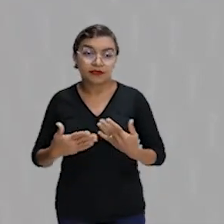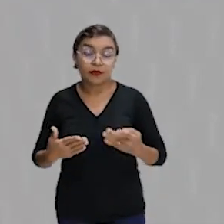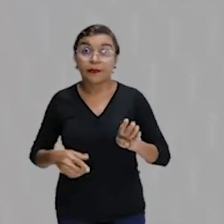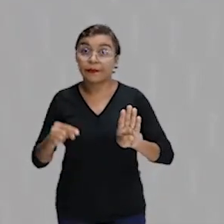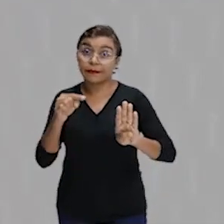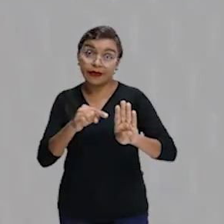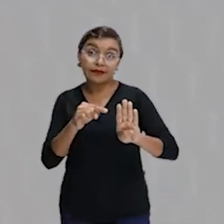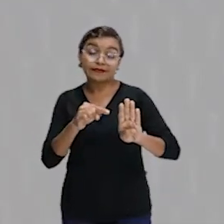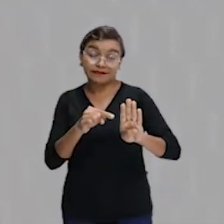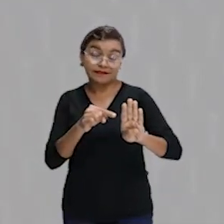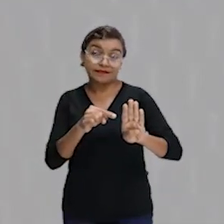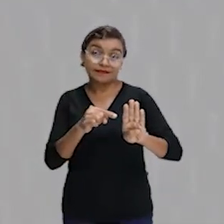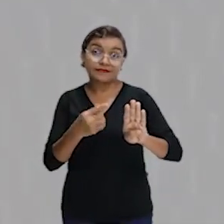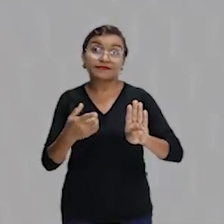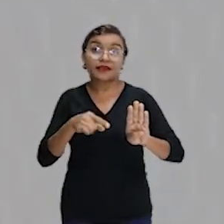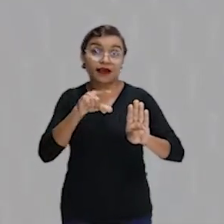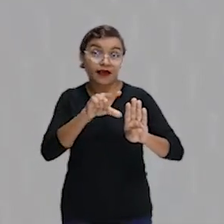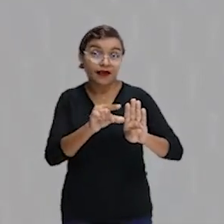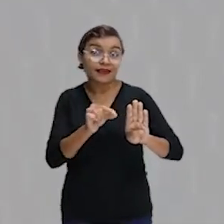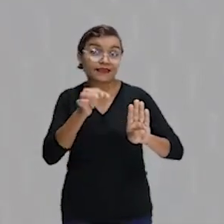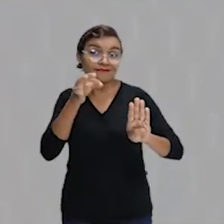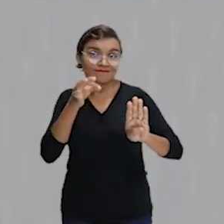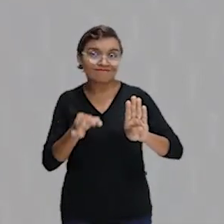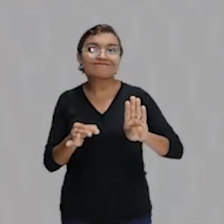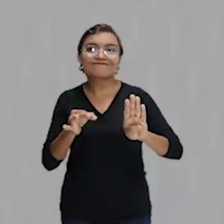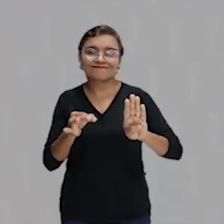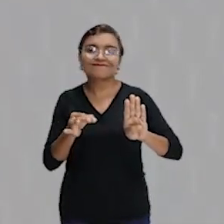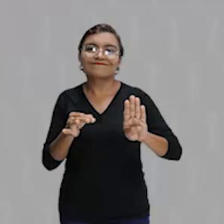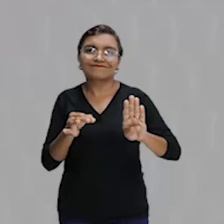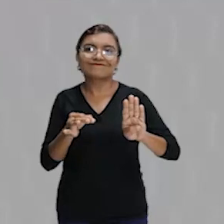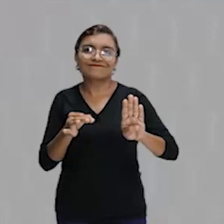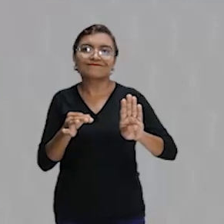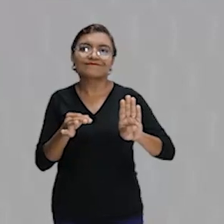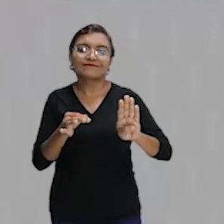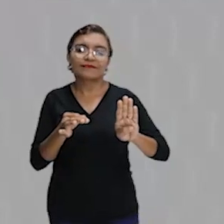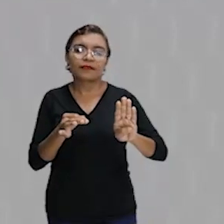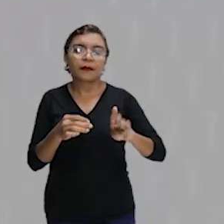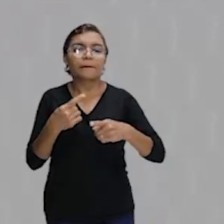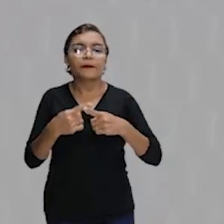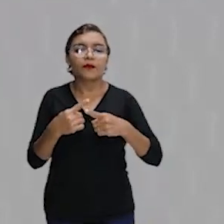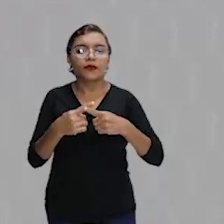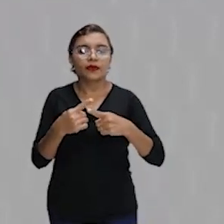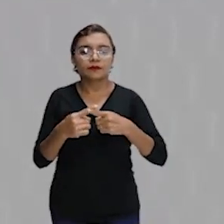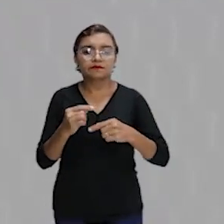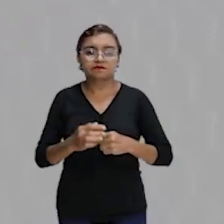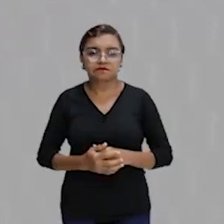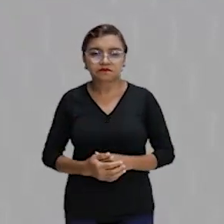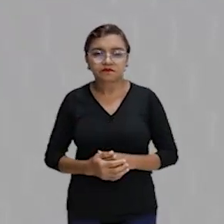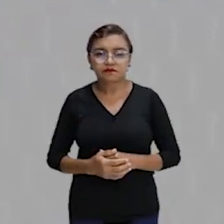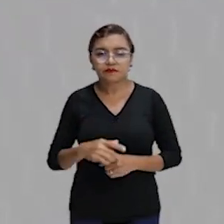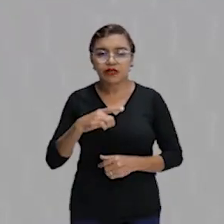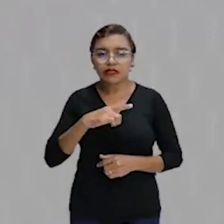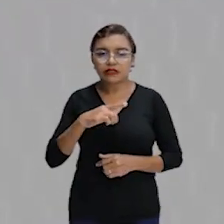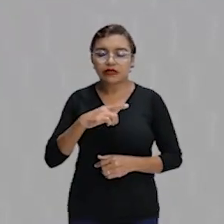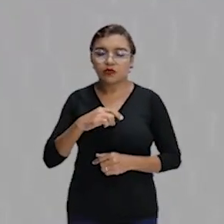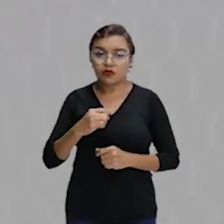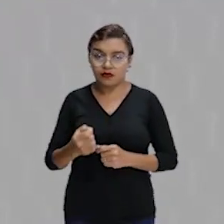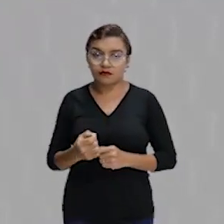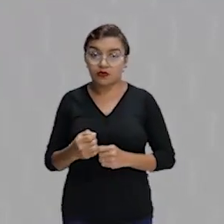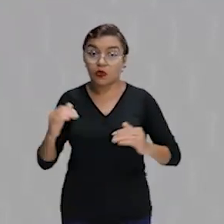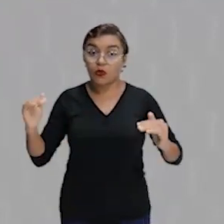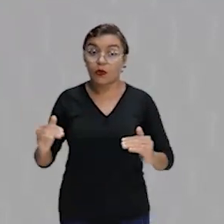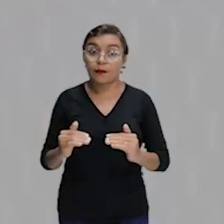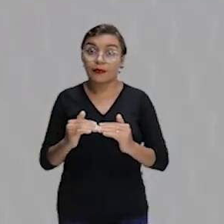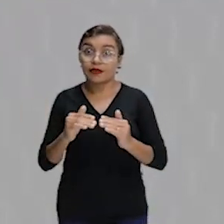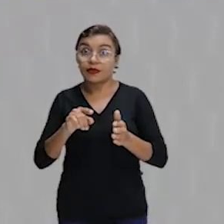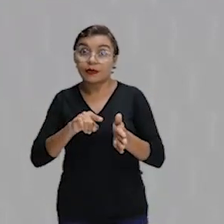B. Tá bom? Então, a letra B é que é o nosso gabarito, justamente porque aqui, pelo enunciado, se